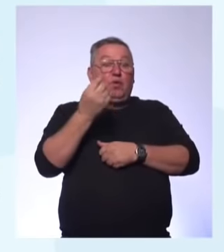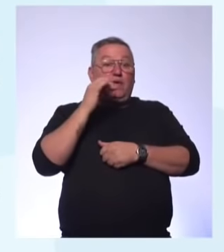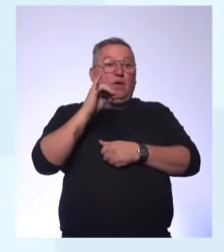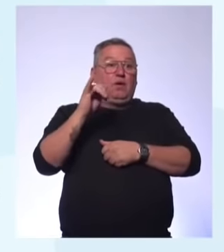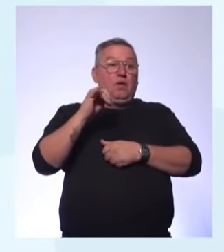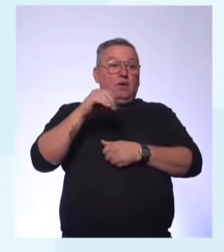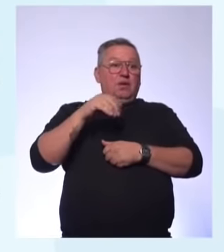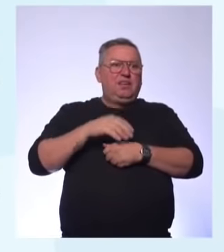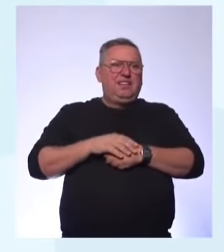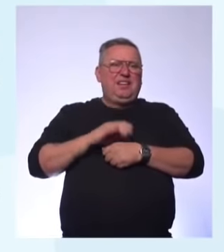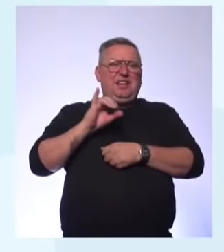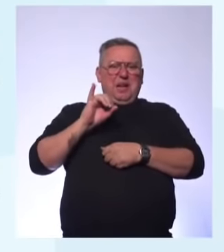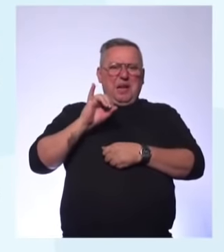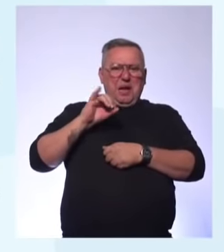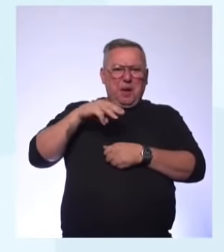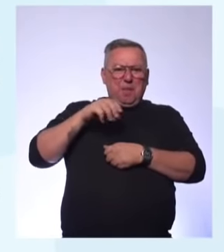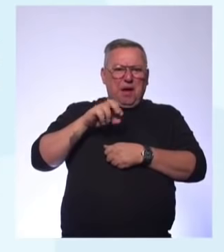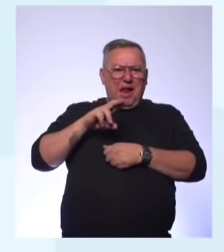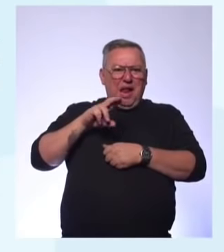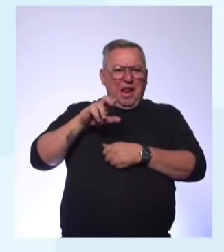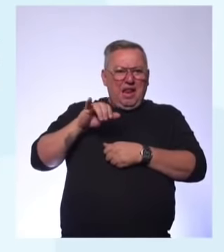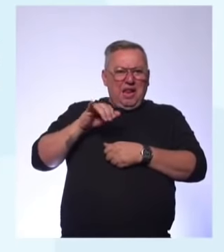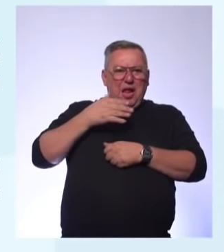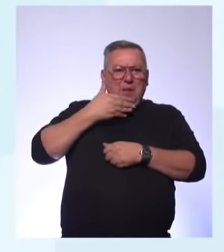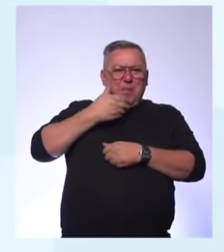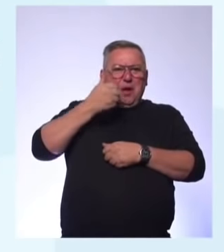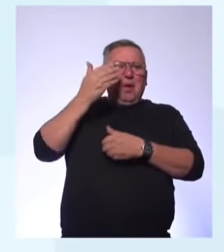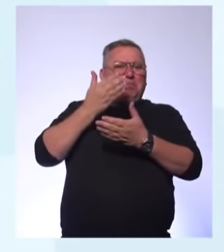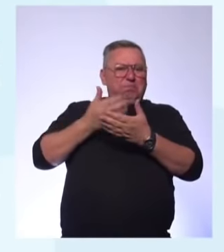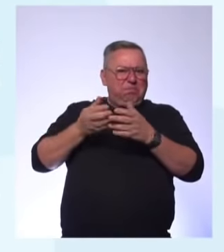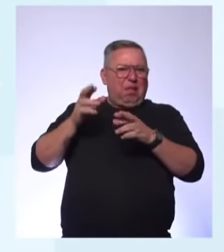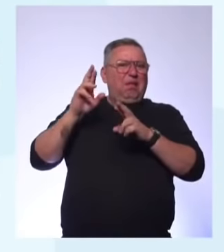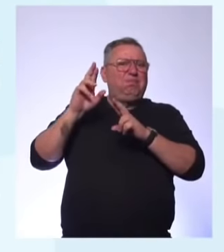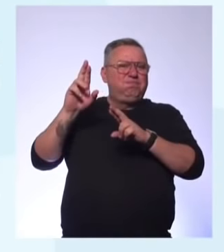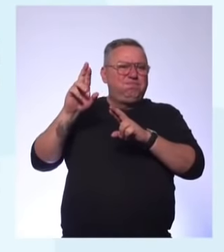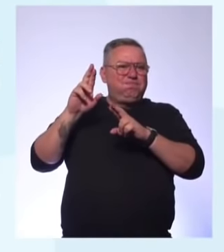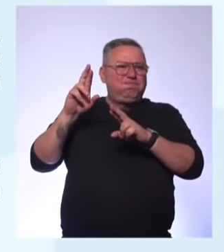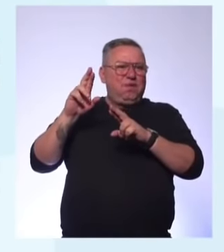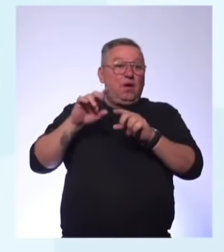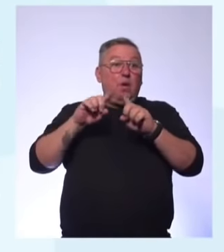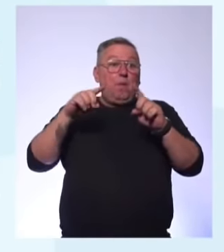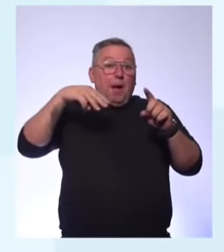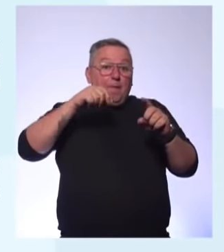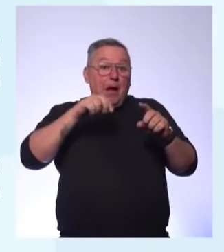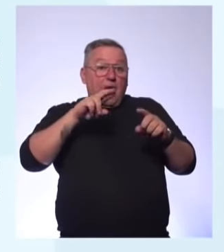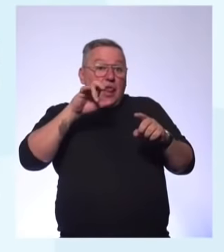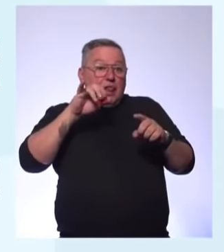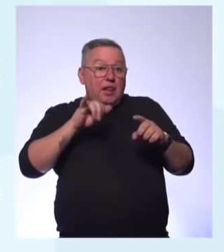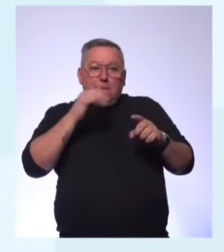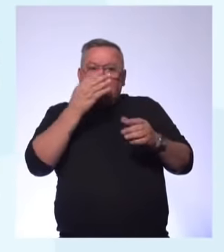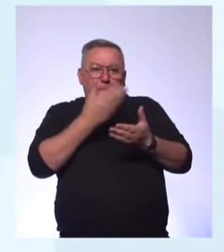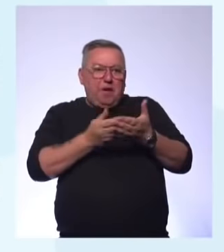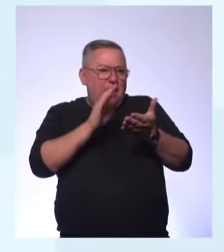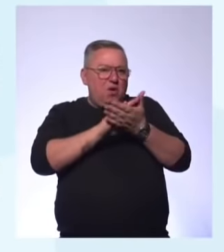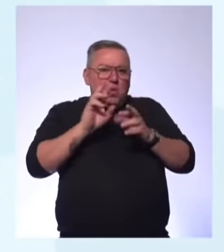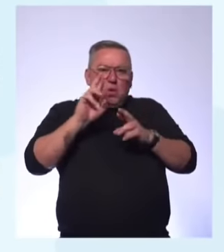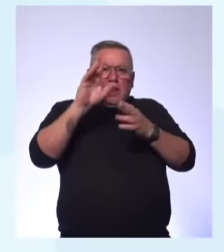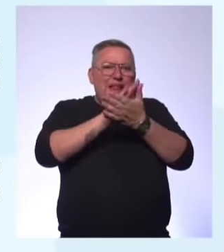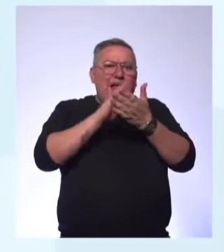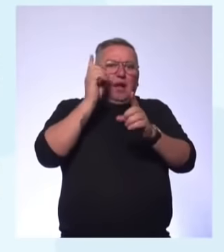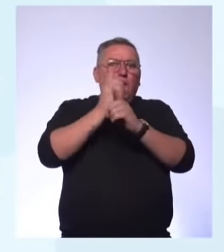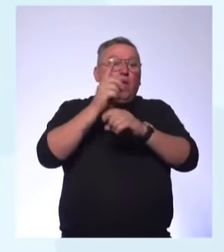disse: Ih, Marni, melhor perder as esperanças. Mas Marli não perdia a esperança de encontrar o